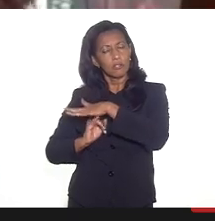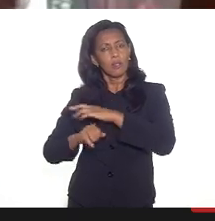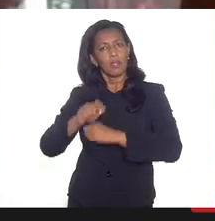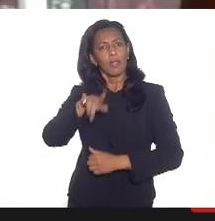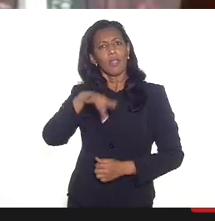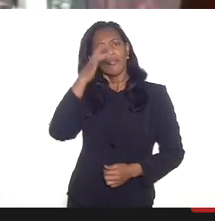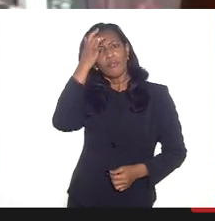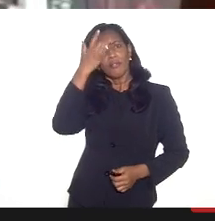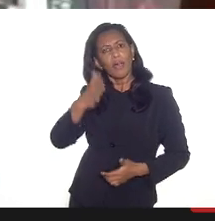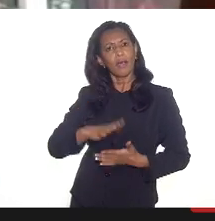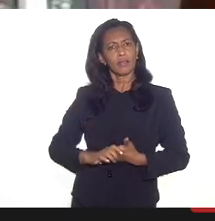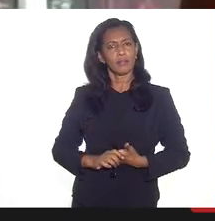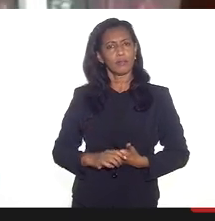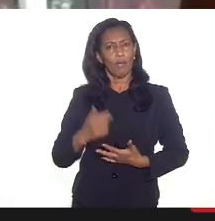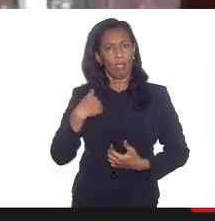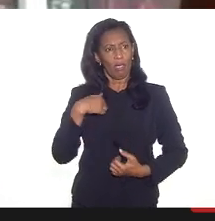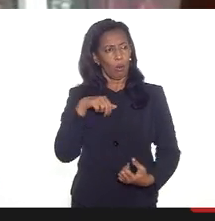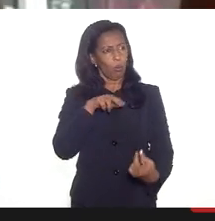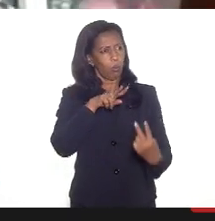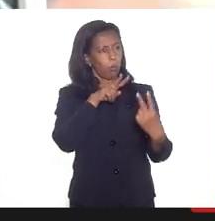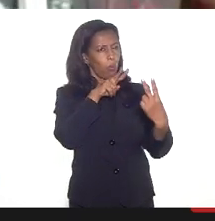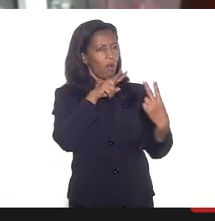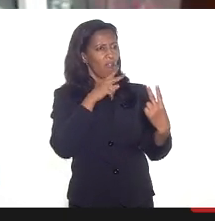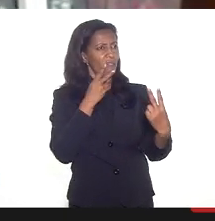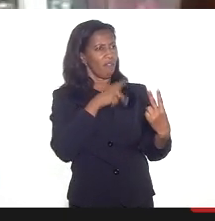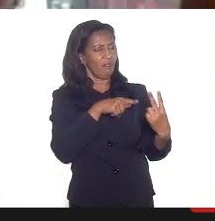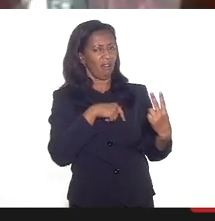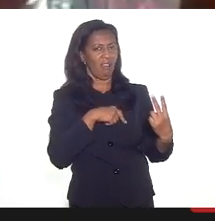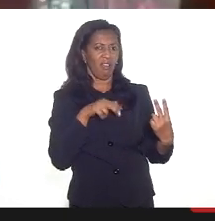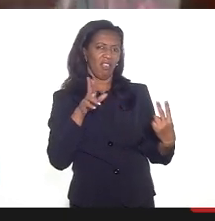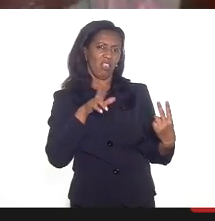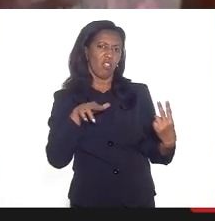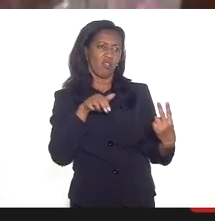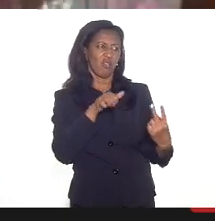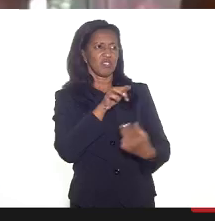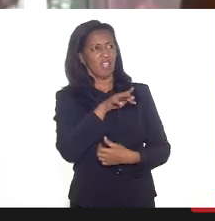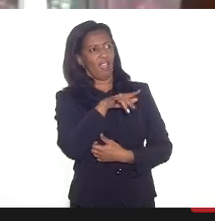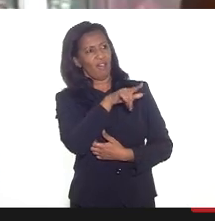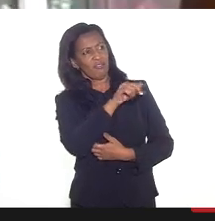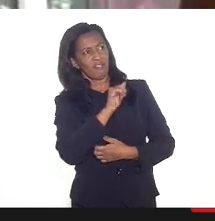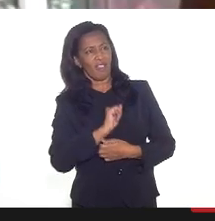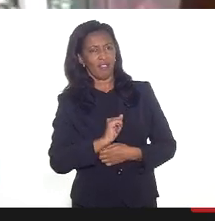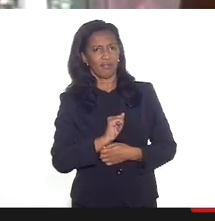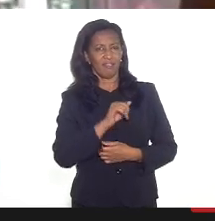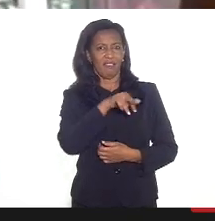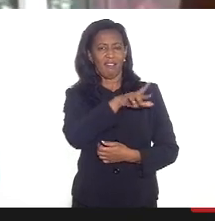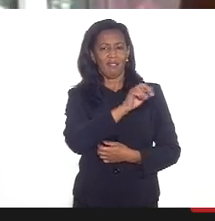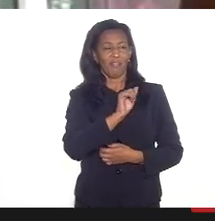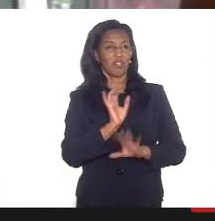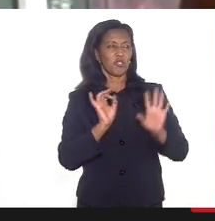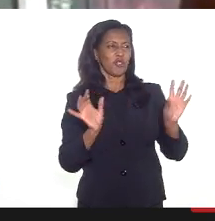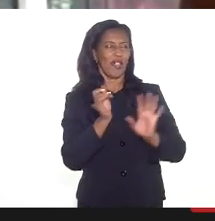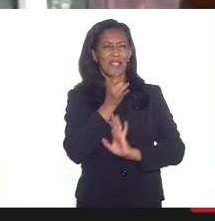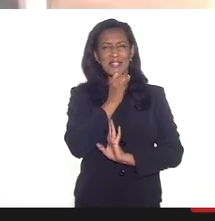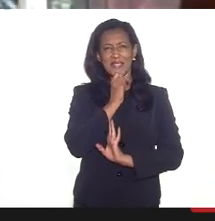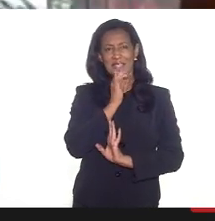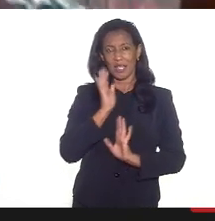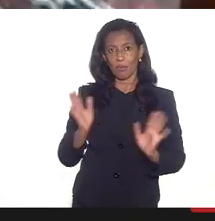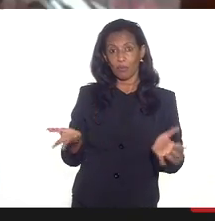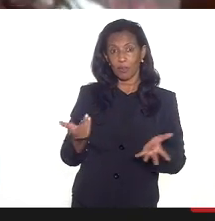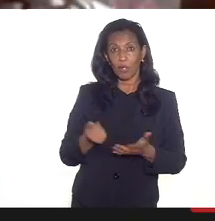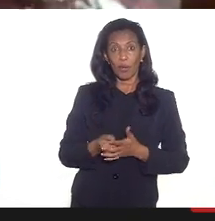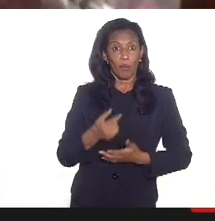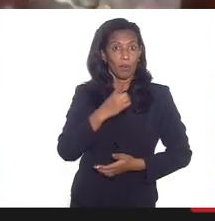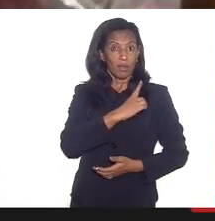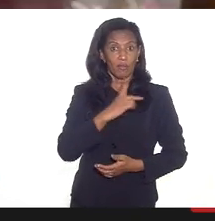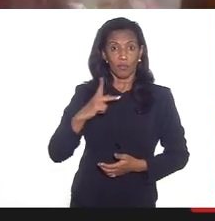muito fácil eu olhar e falar assim, vou usar aqui a Flávia, mas Flávia é só título de exemplo, né? Porque a